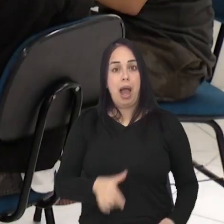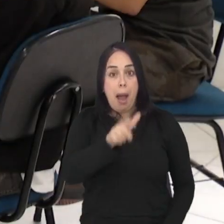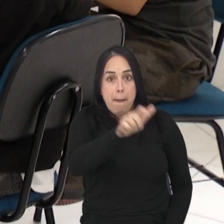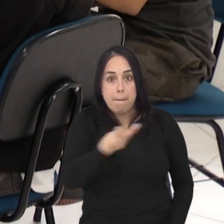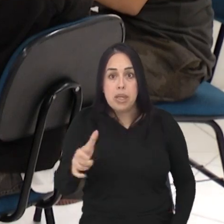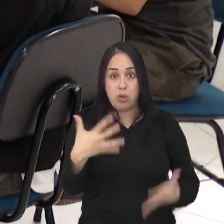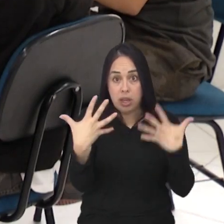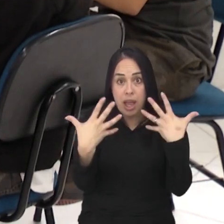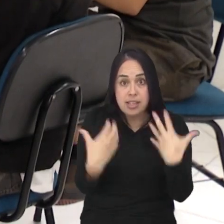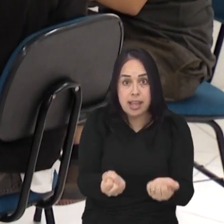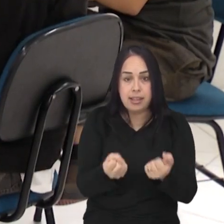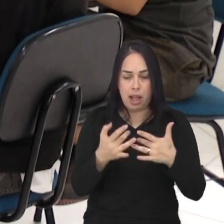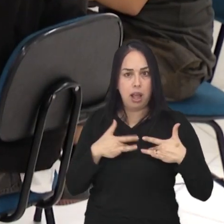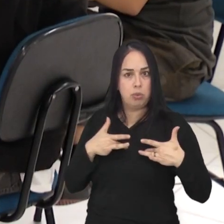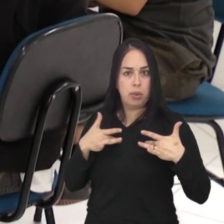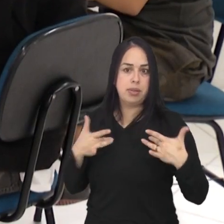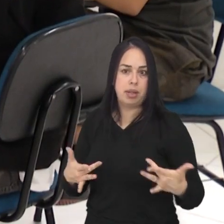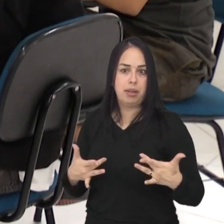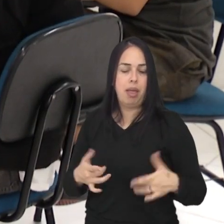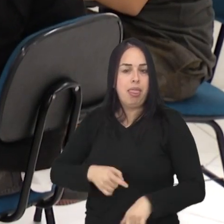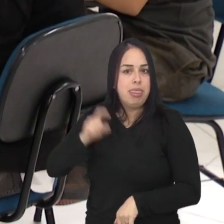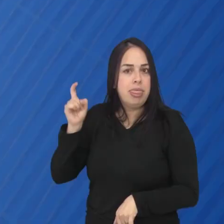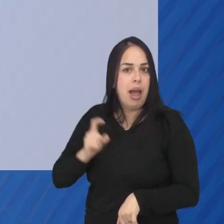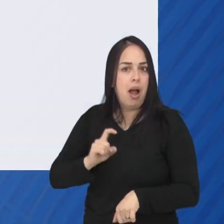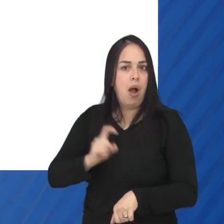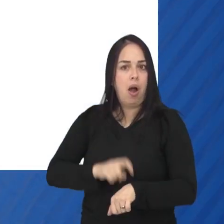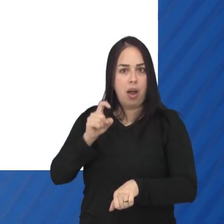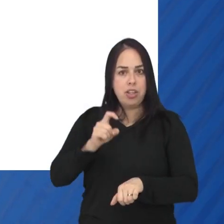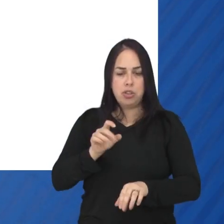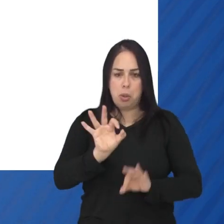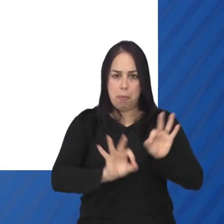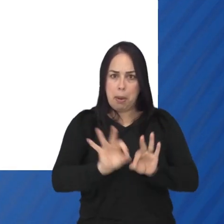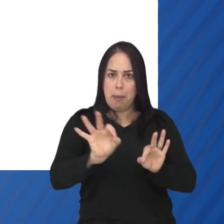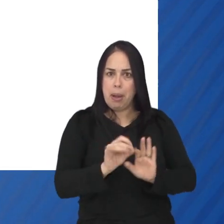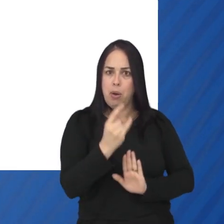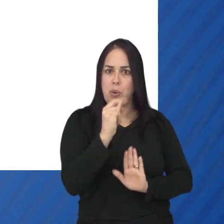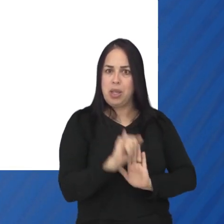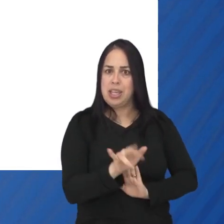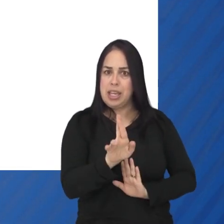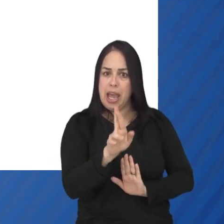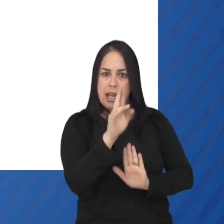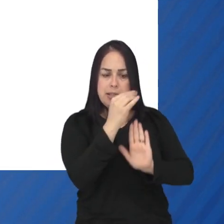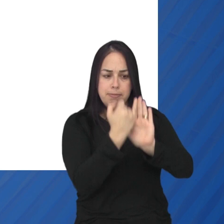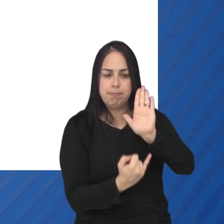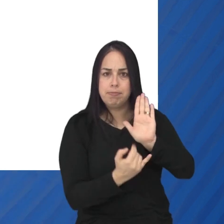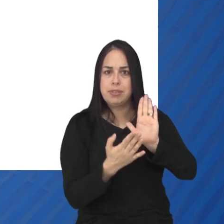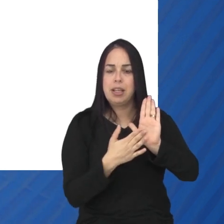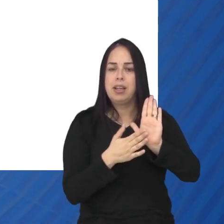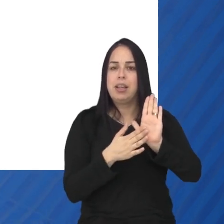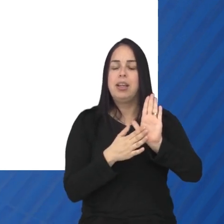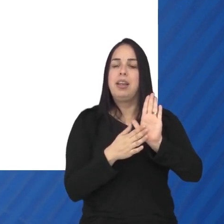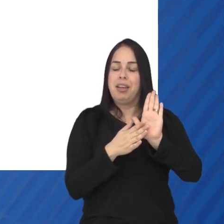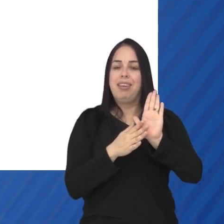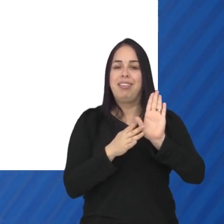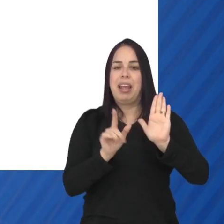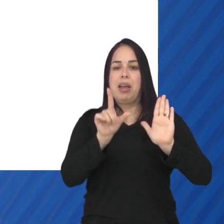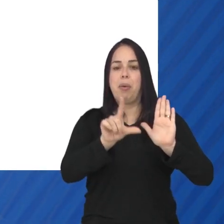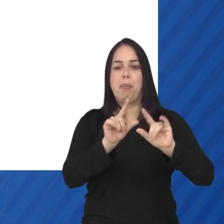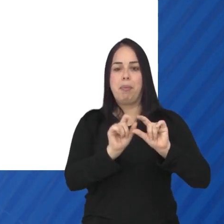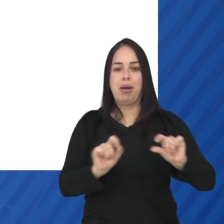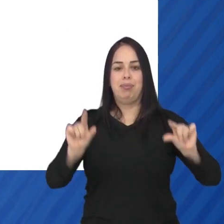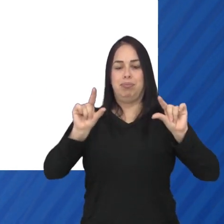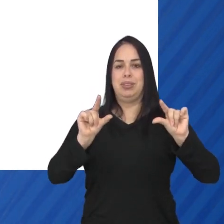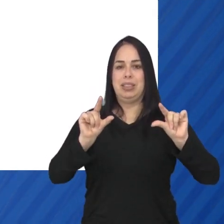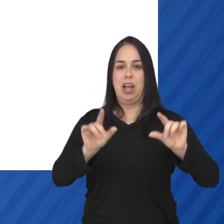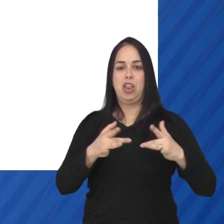O declarante que optar por fazer a doação, na hora de fazer o imposto de renda, deve escolher a opção